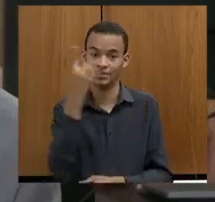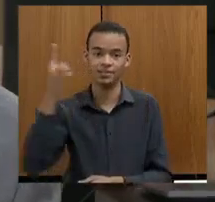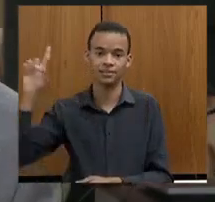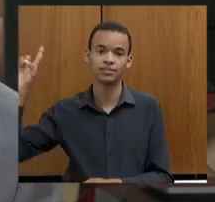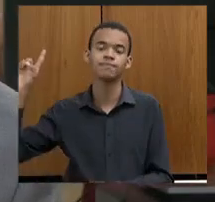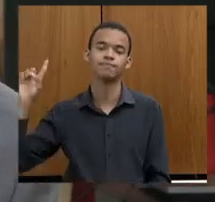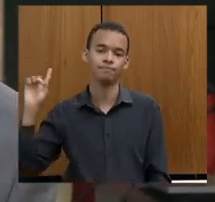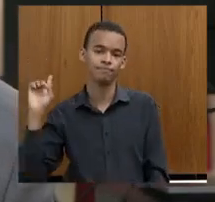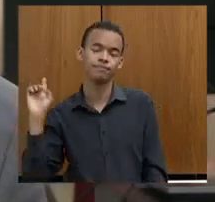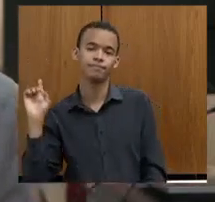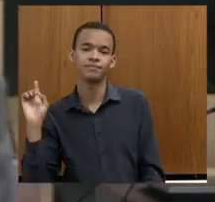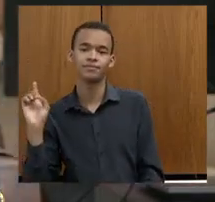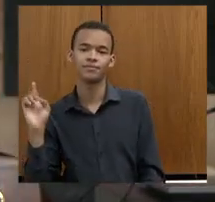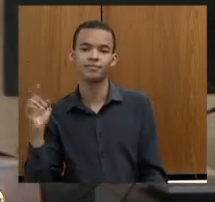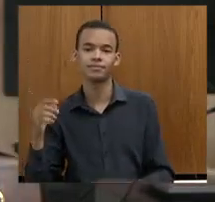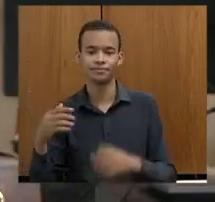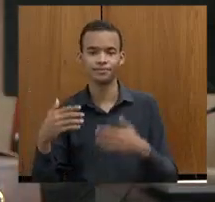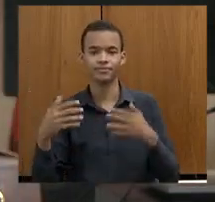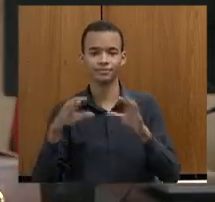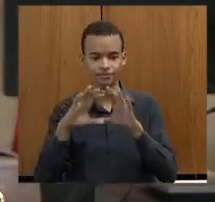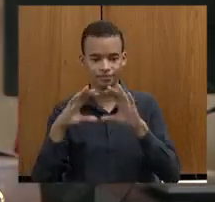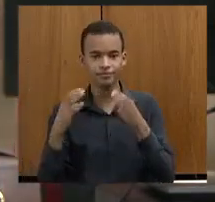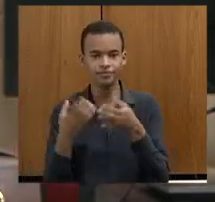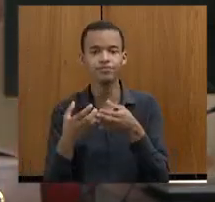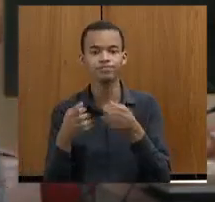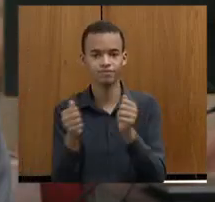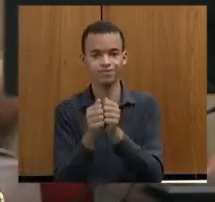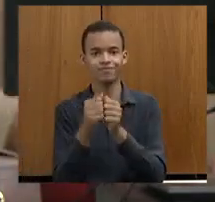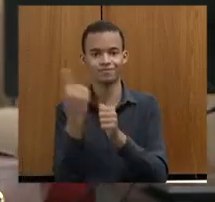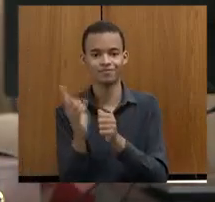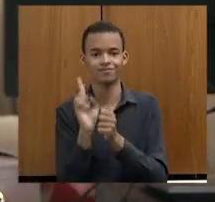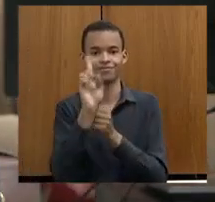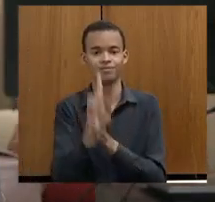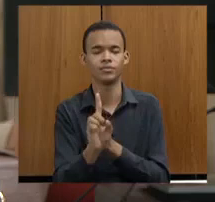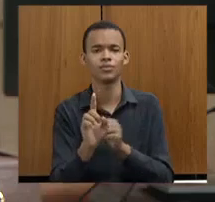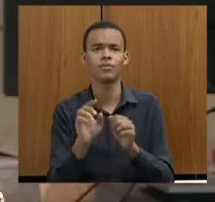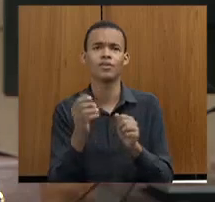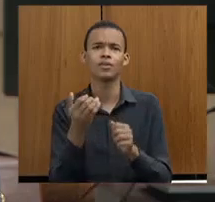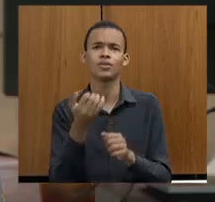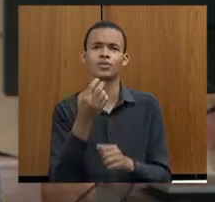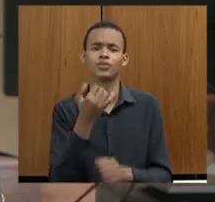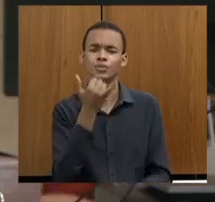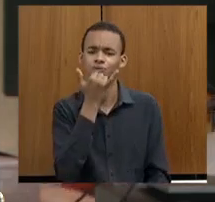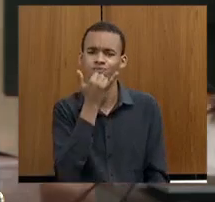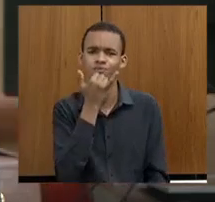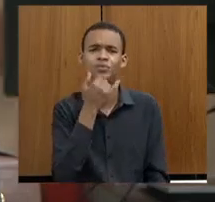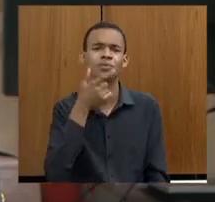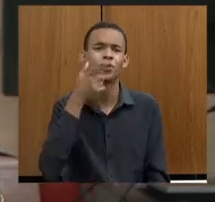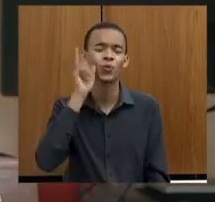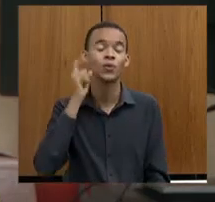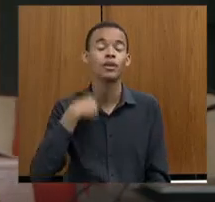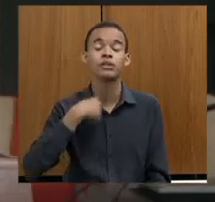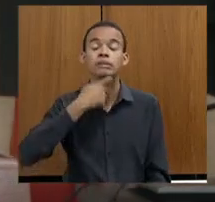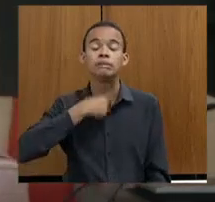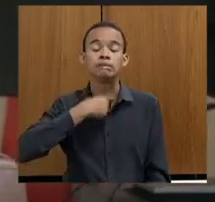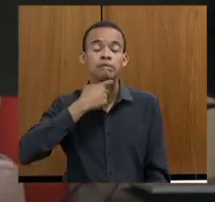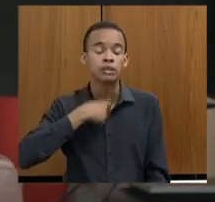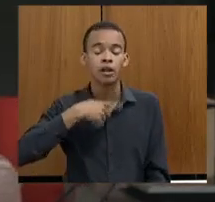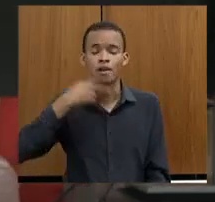trabalho aqui frente de comissões desculpe também mas a minha avó já foi embora ontem falei demais